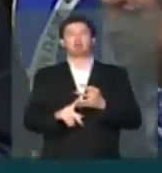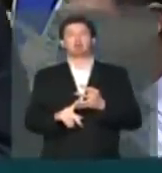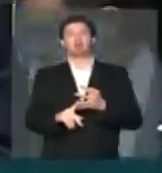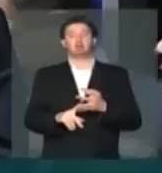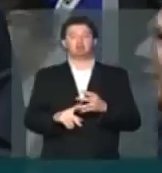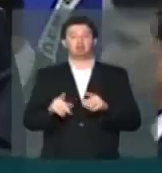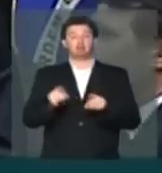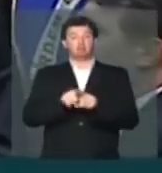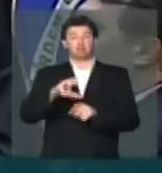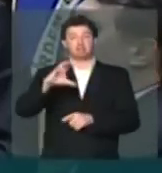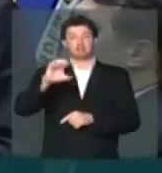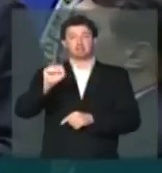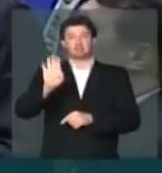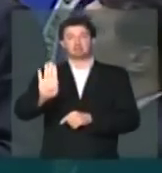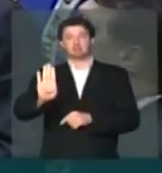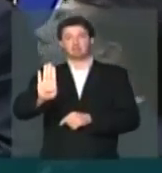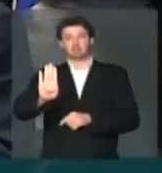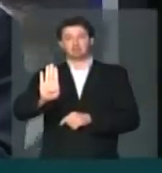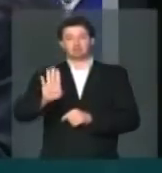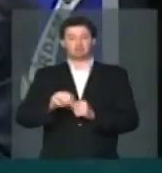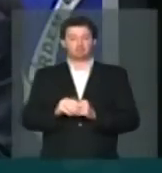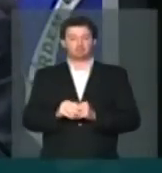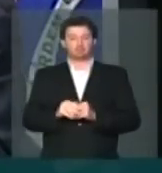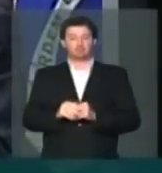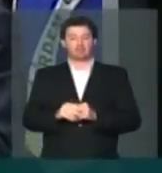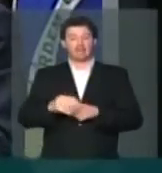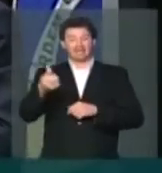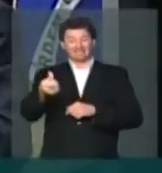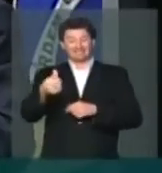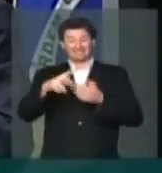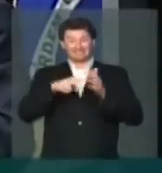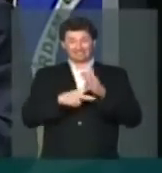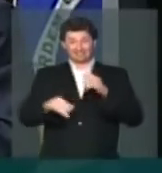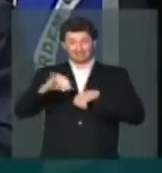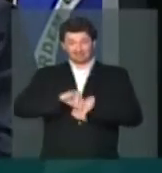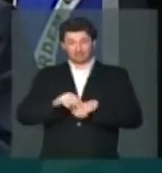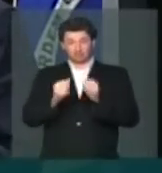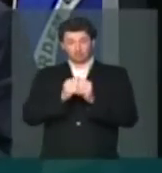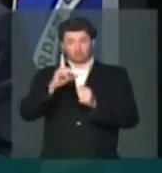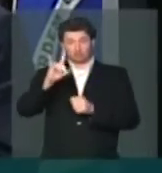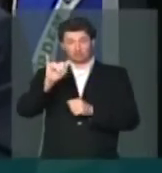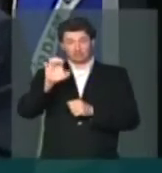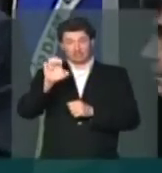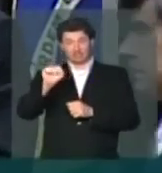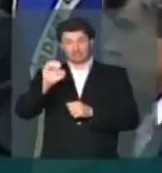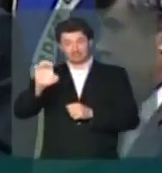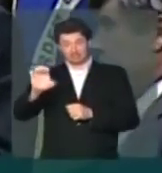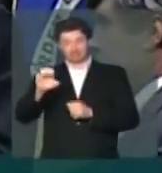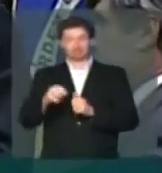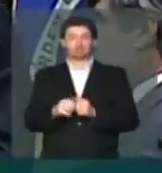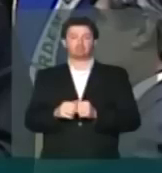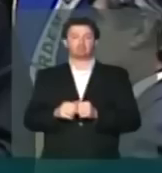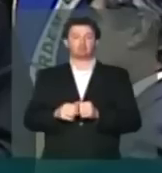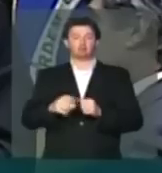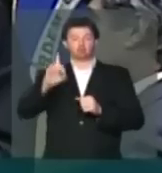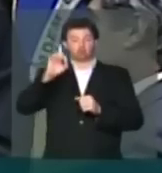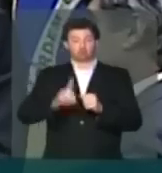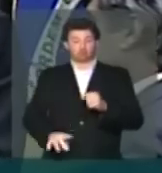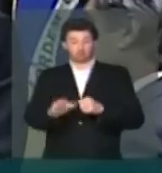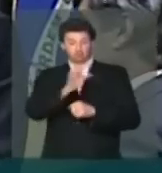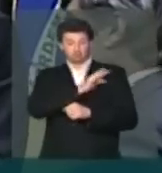e a CSB. As seis centrais sindicais, junto com o DIESE. O diretor técnico do